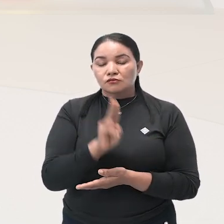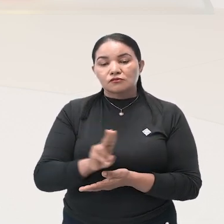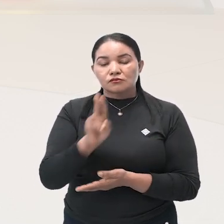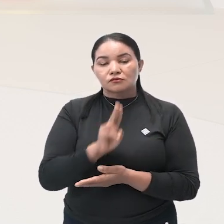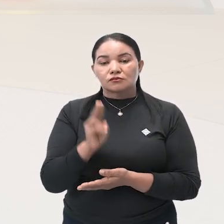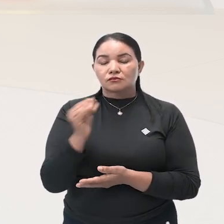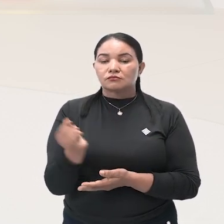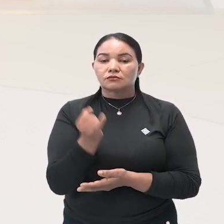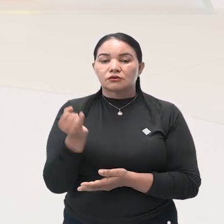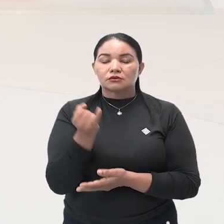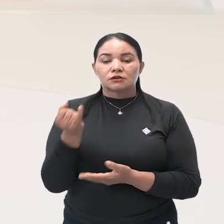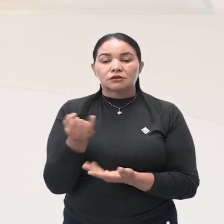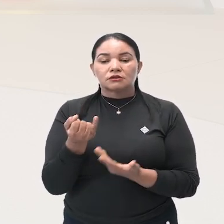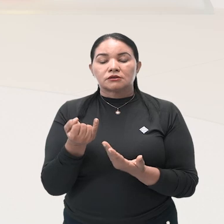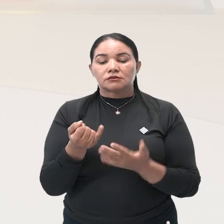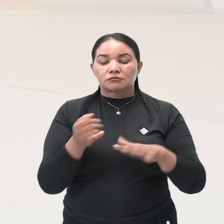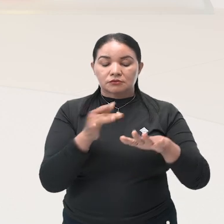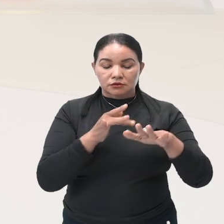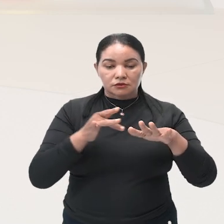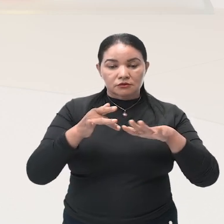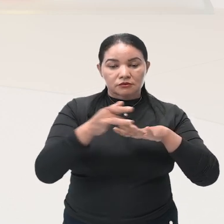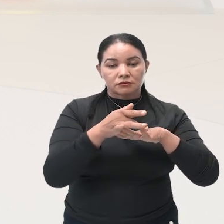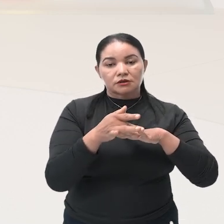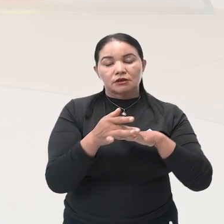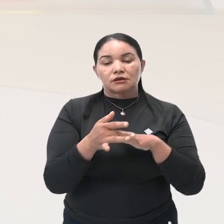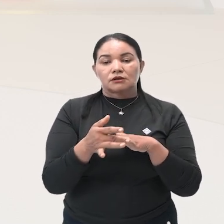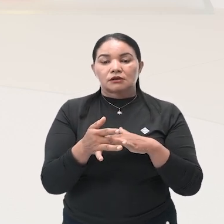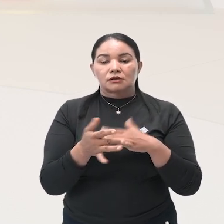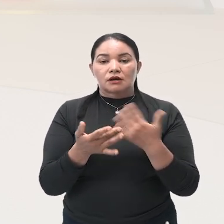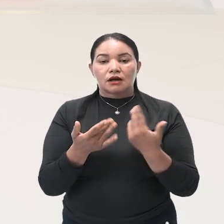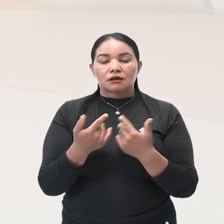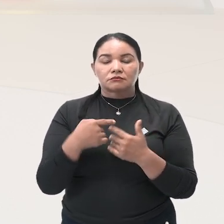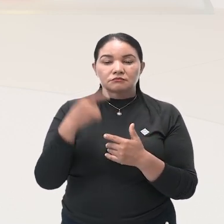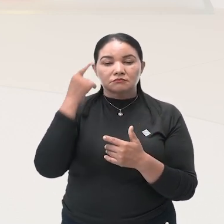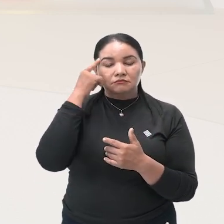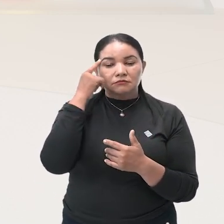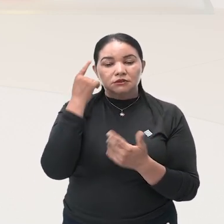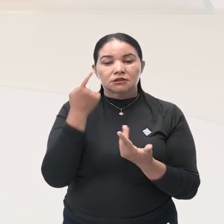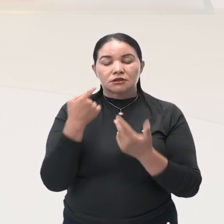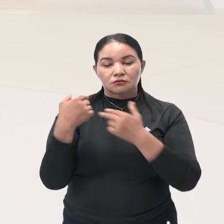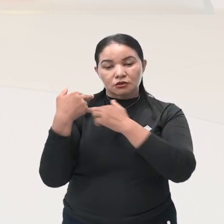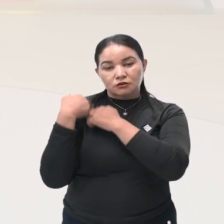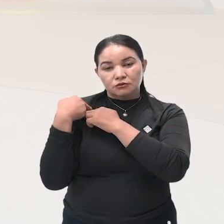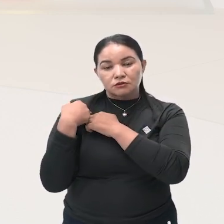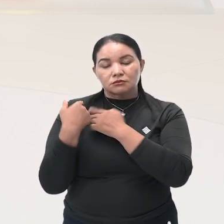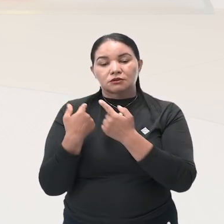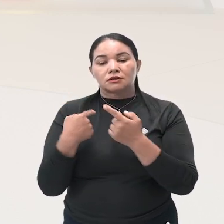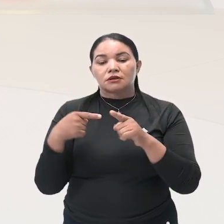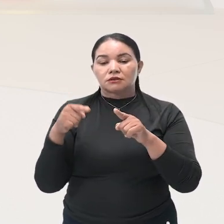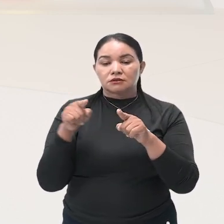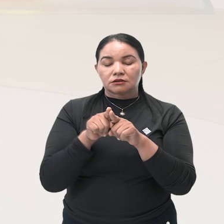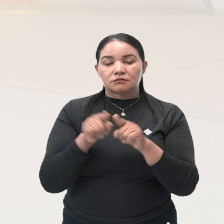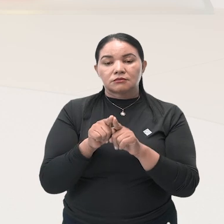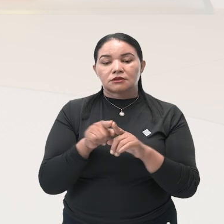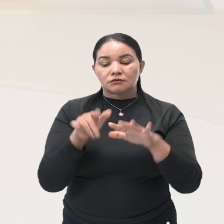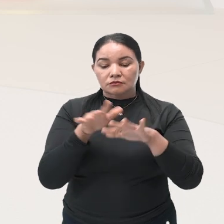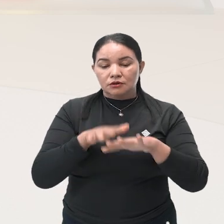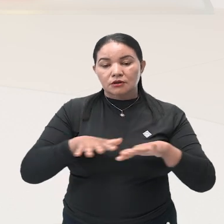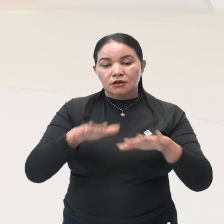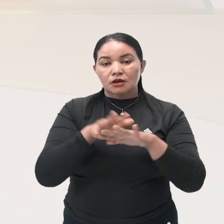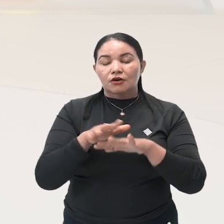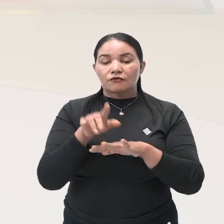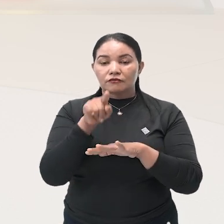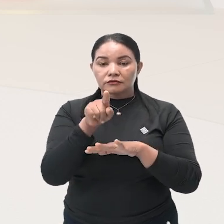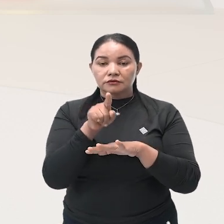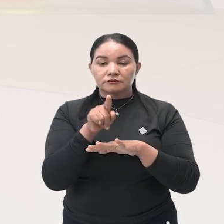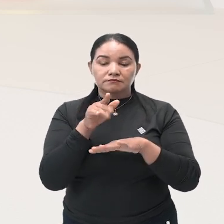desse importante espaço de forma racional, de forma que realmente ele possa ser um espaço onde